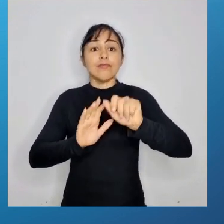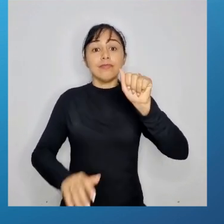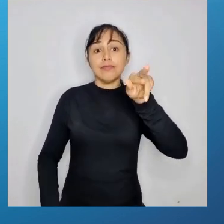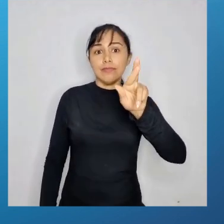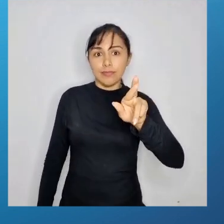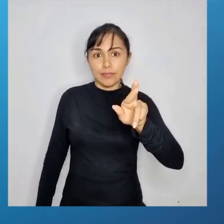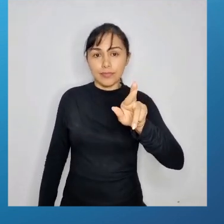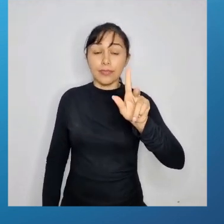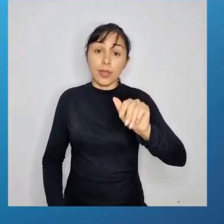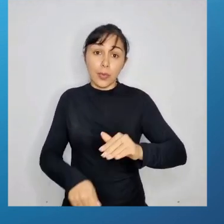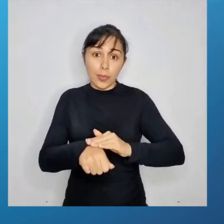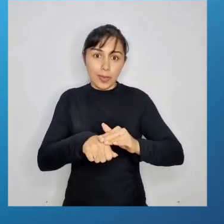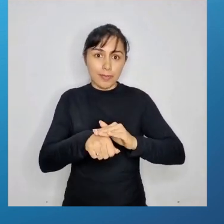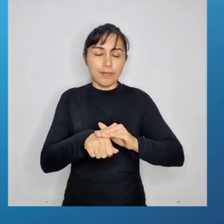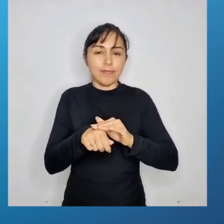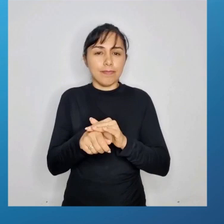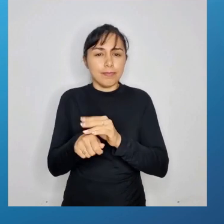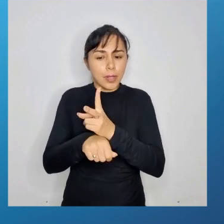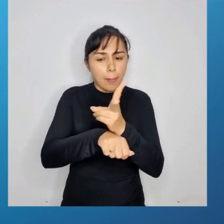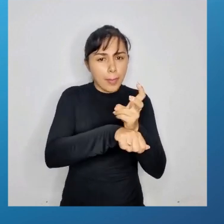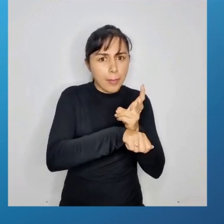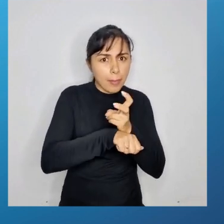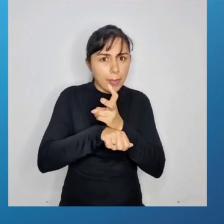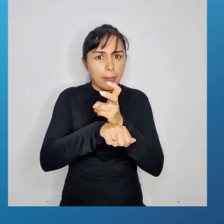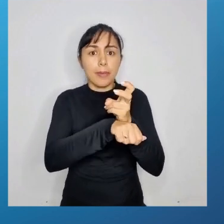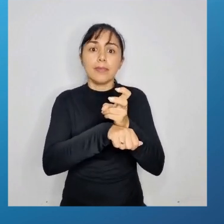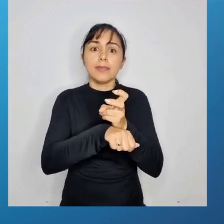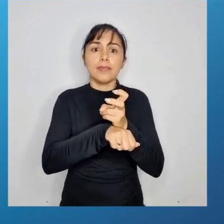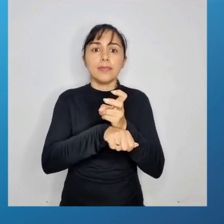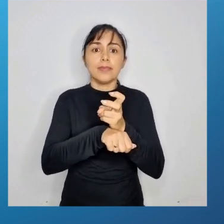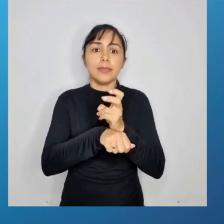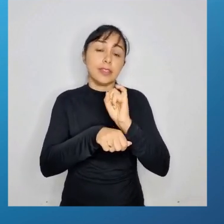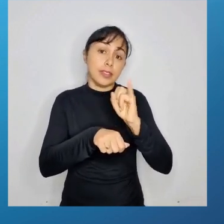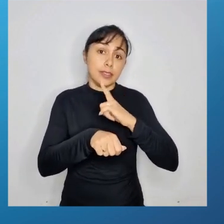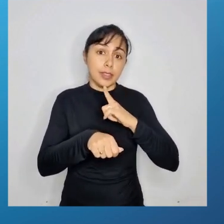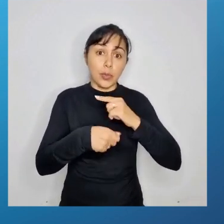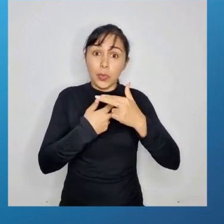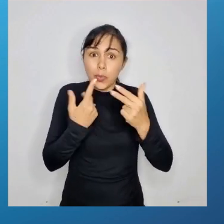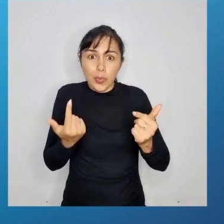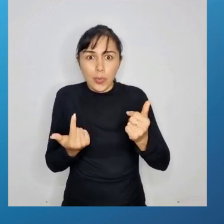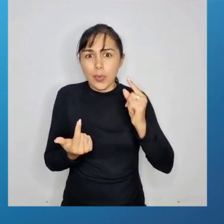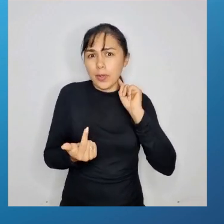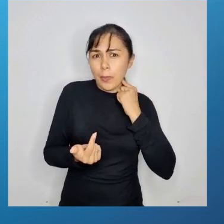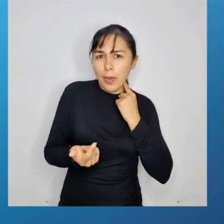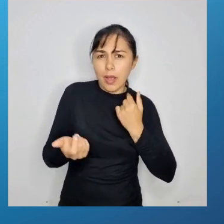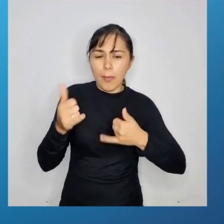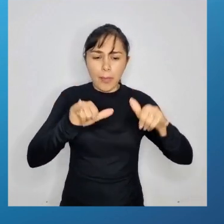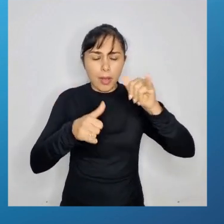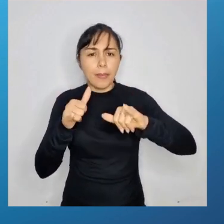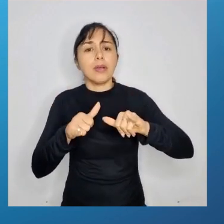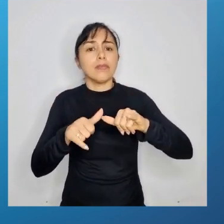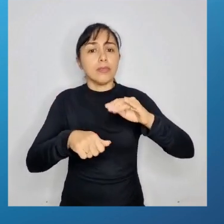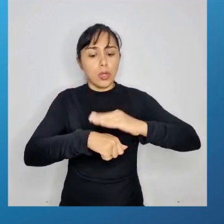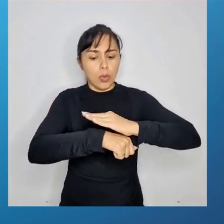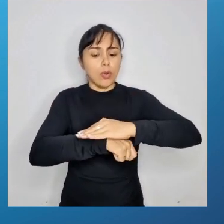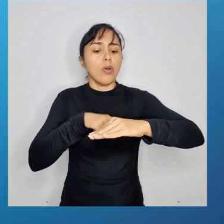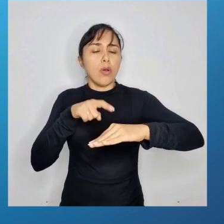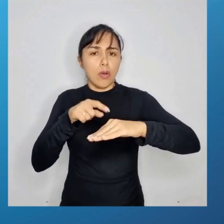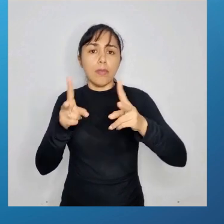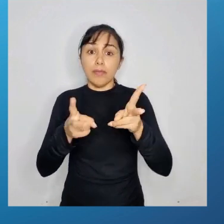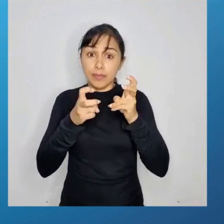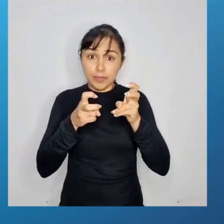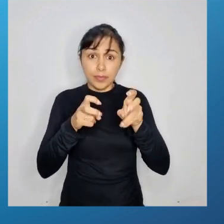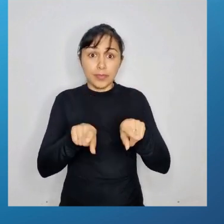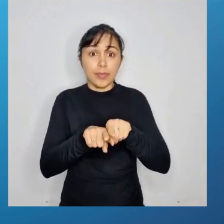pele que capta contaminantes, se há algum produto químico contaminante, a variação de temperatura muito